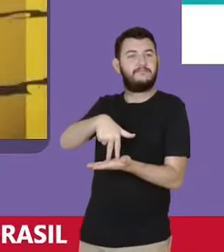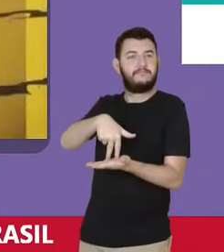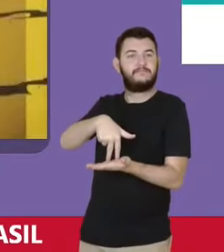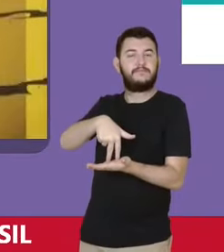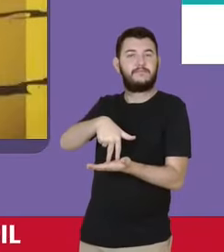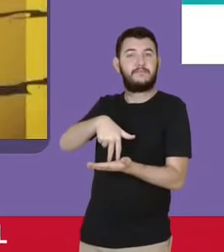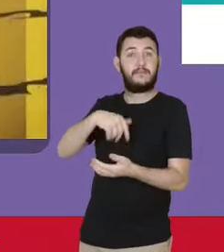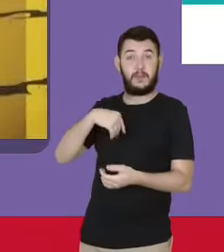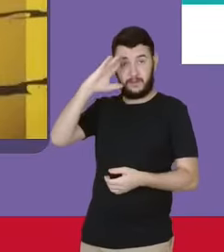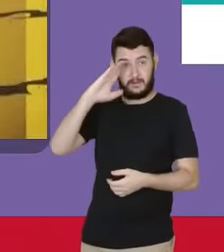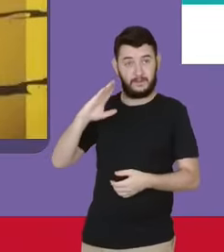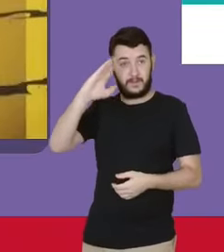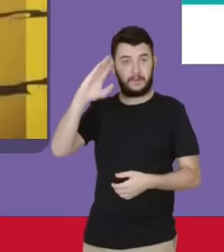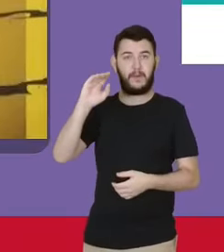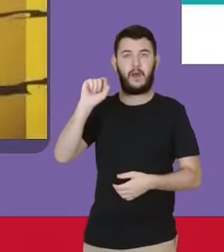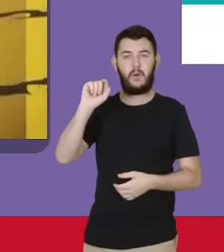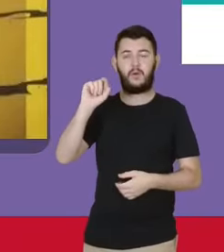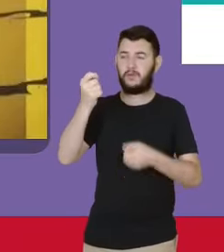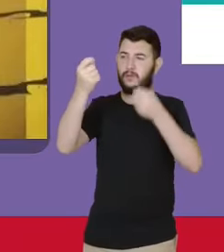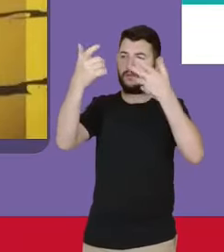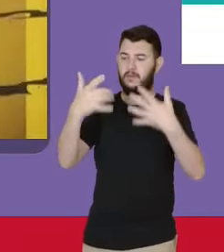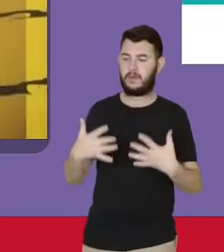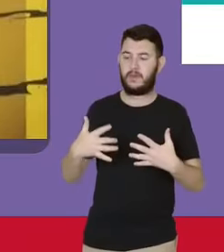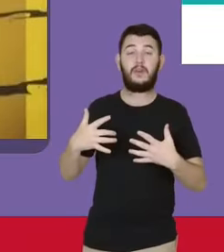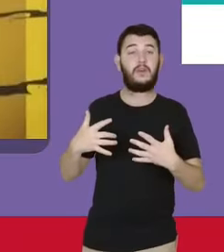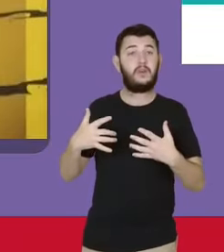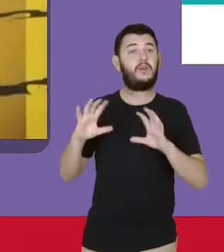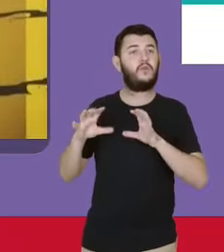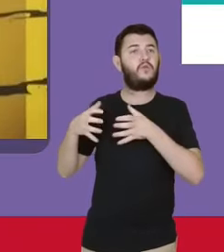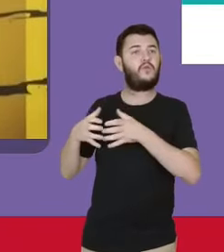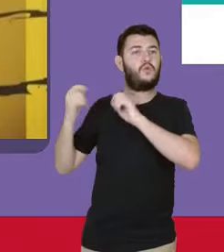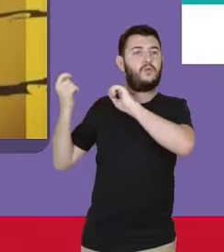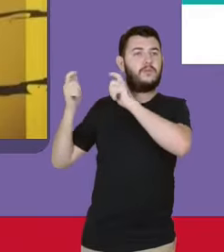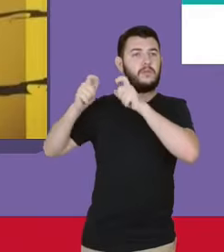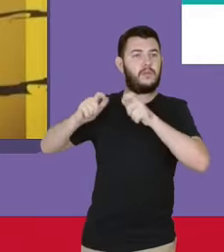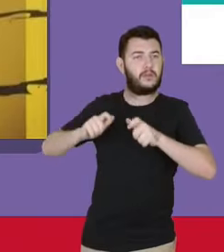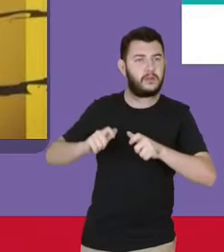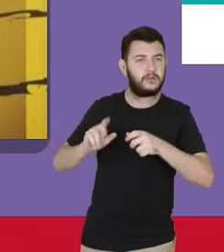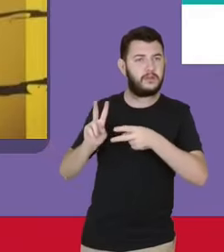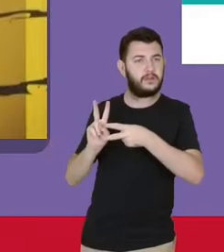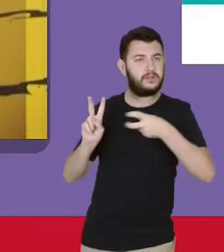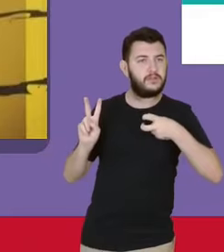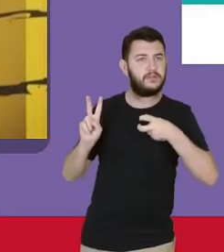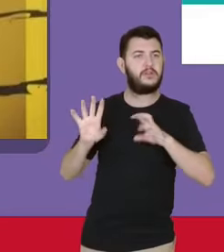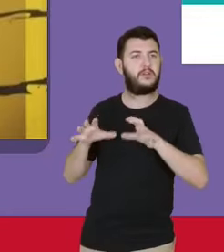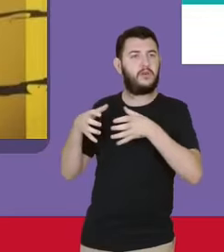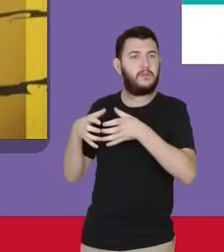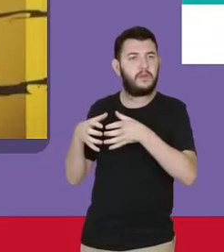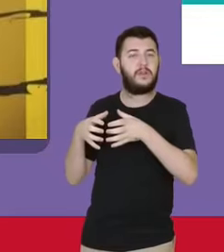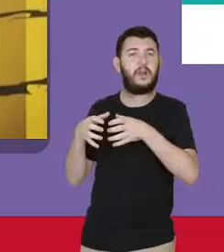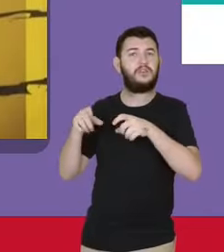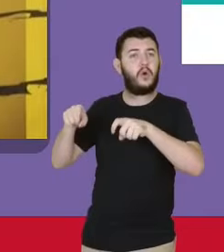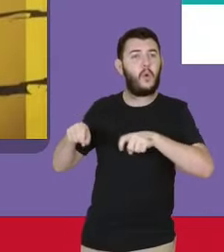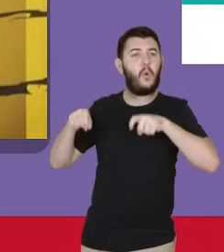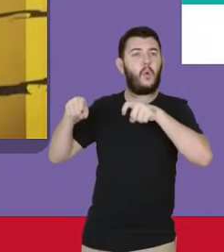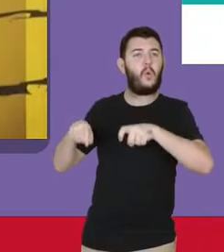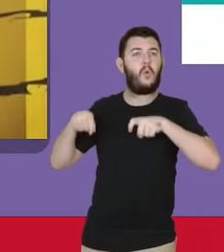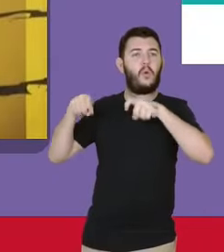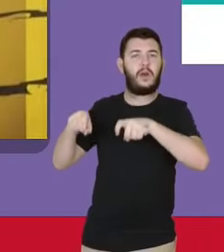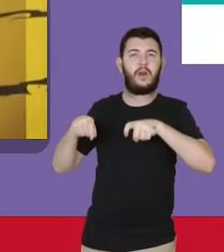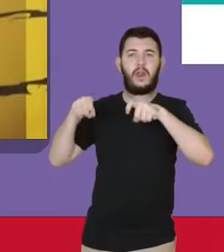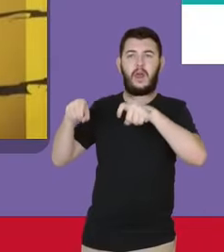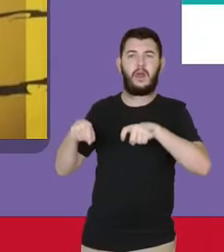E principalmente considerando que os povos originários, os povos indígenas e as comunidades rurais estão hoje no